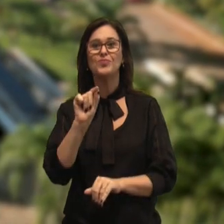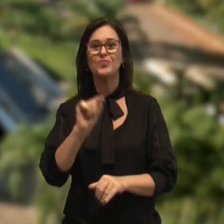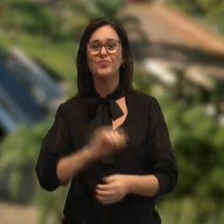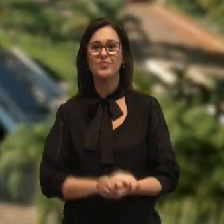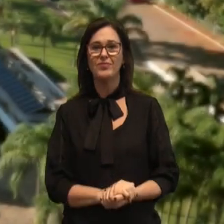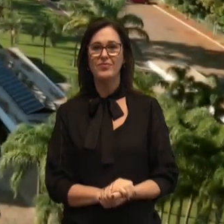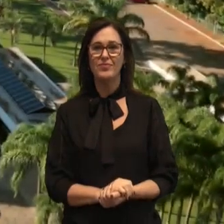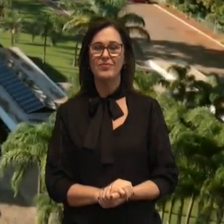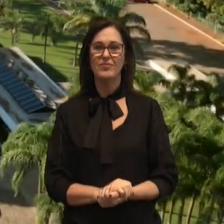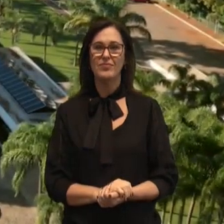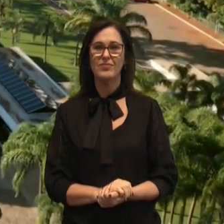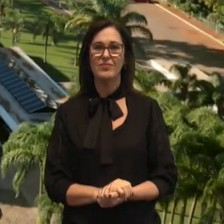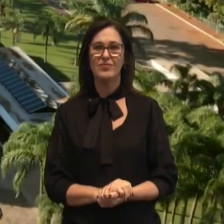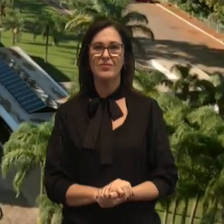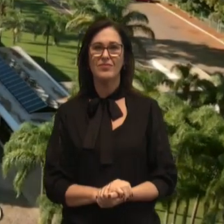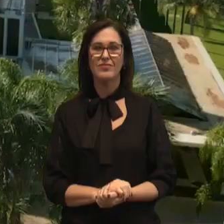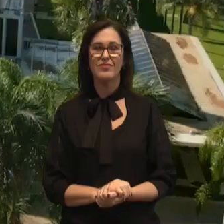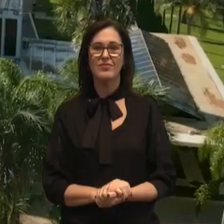avisos.